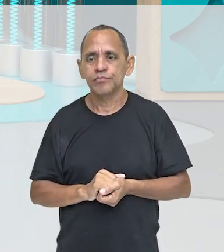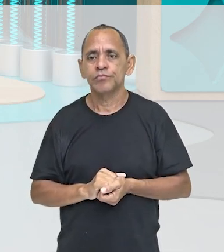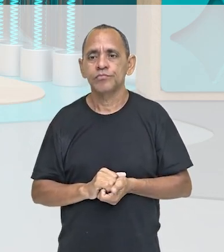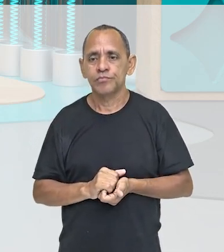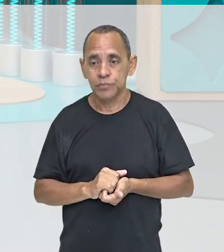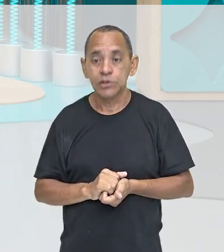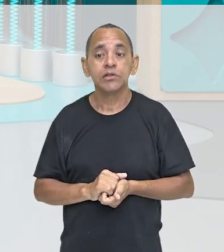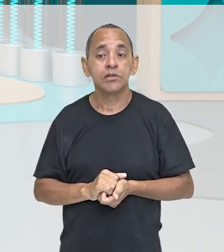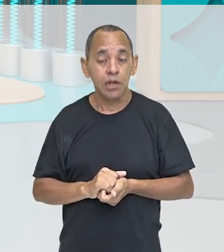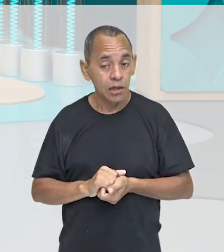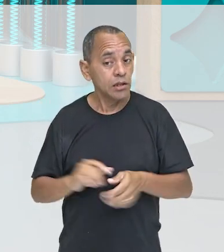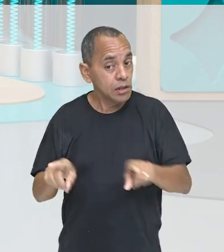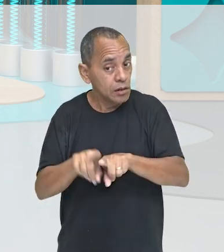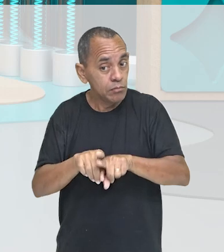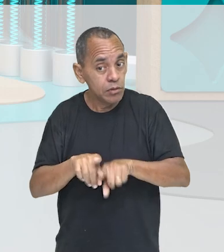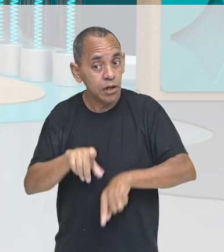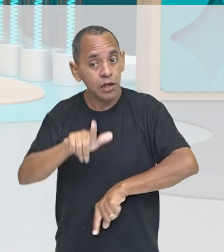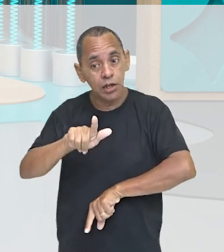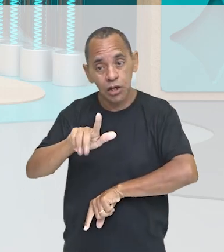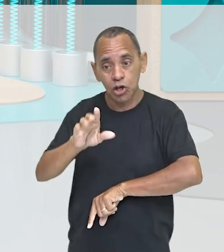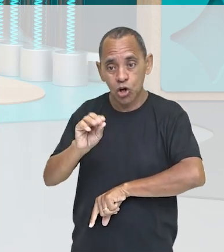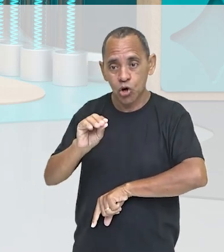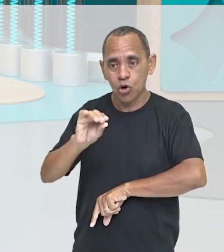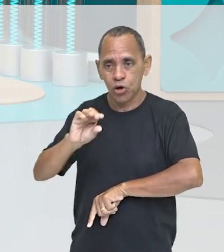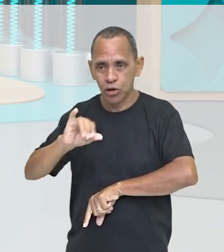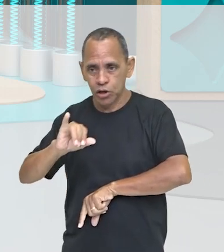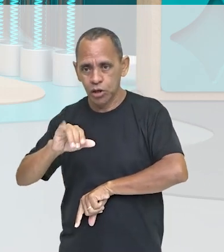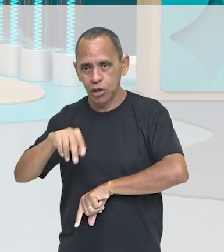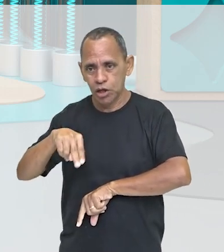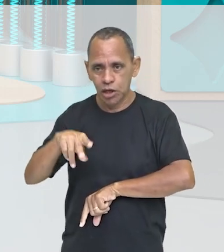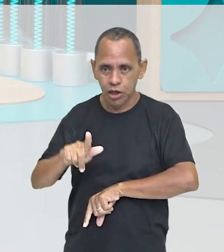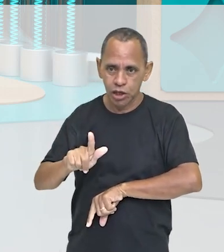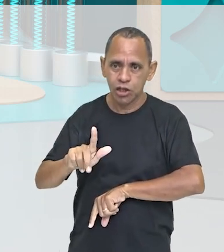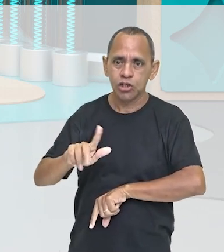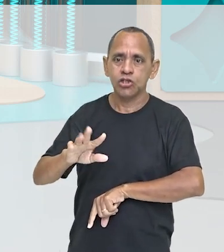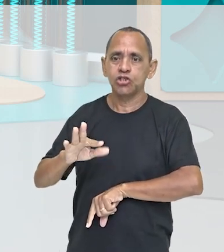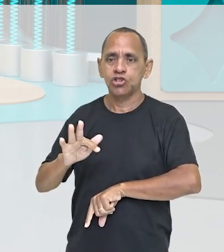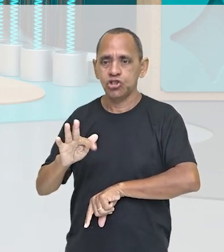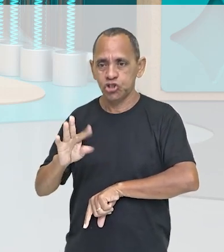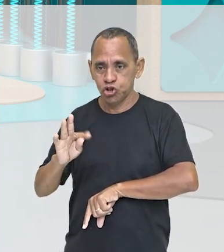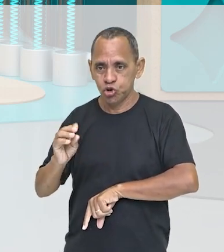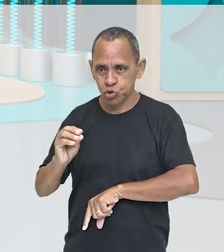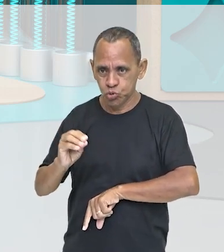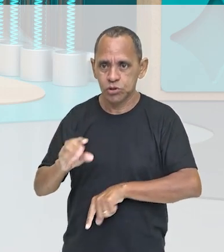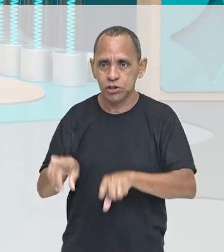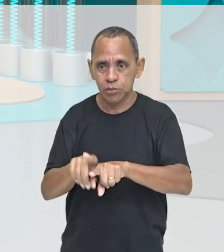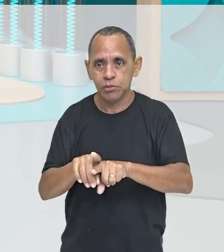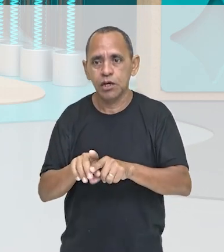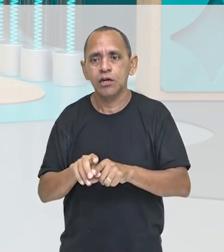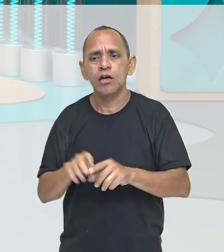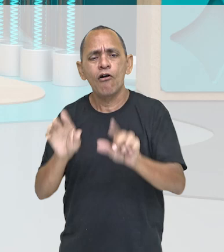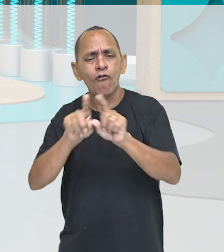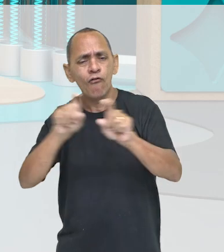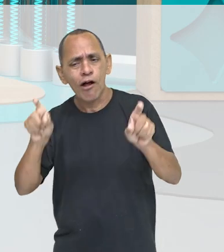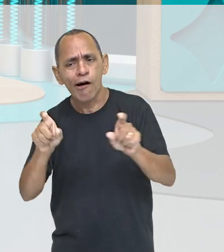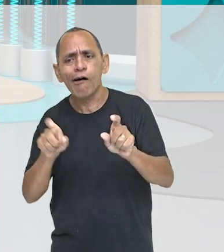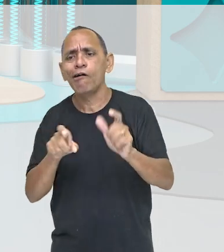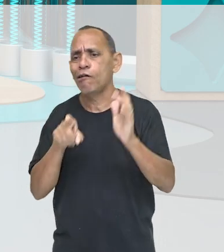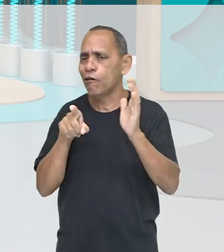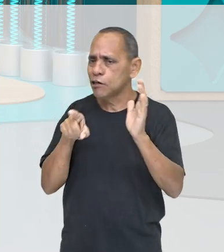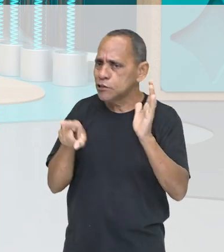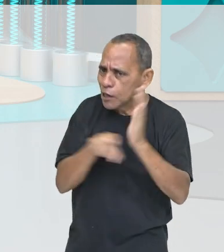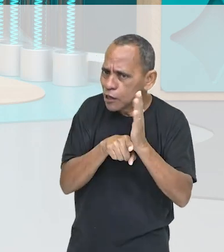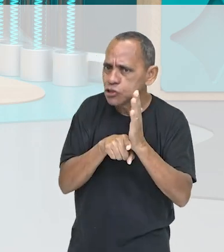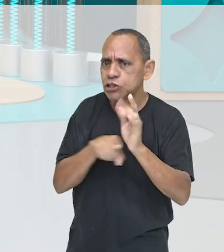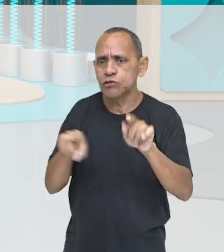going to, que também é uma expressão, mas preciso dele também. Ou para falar frases negativas, interrogativas,